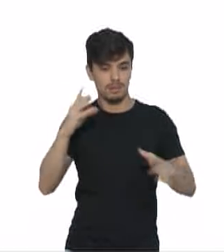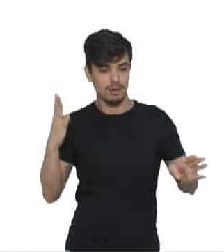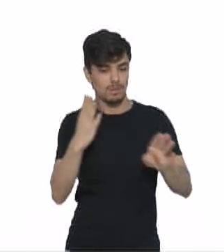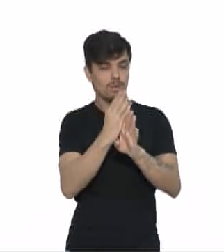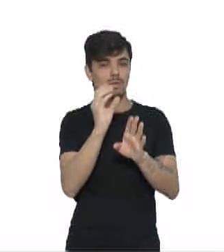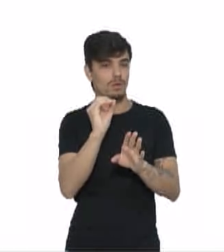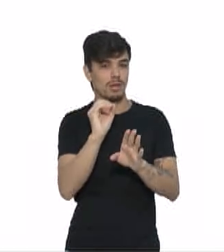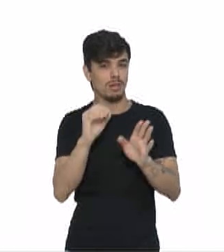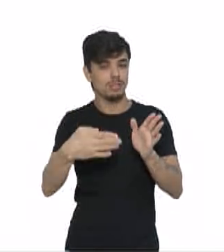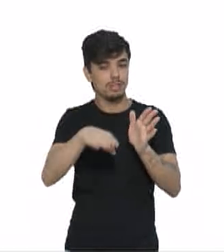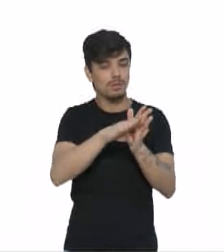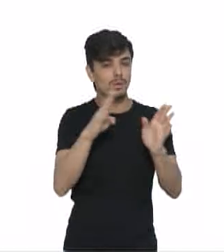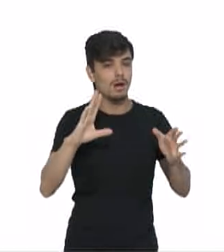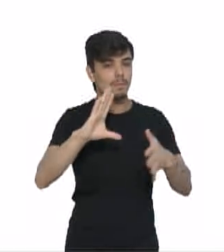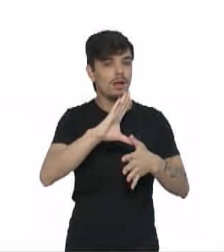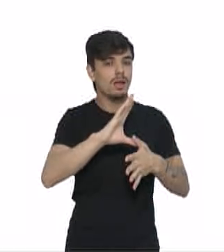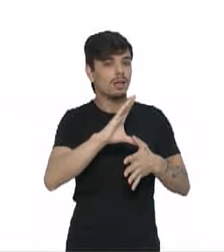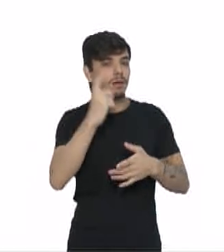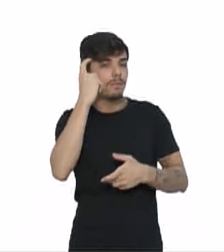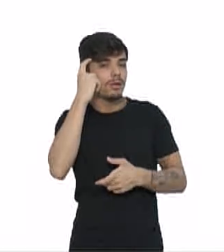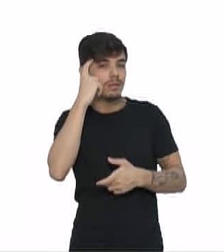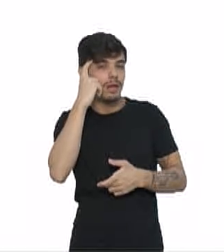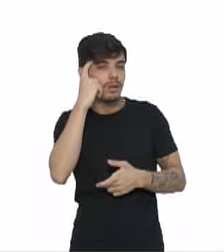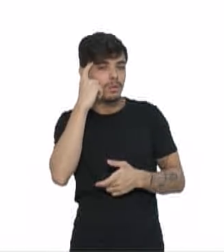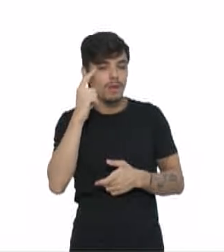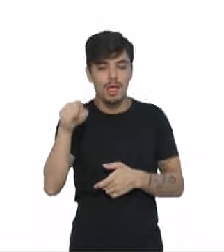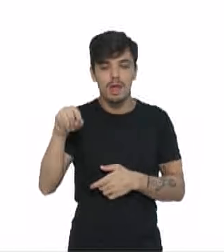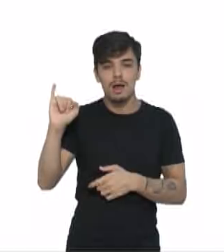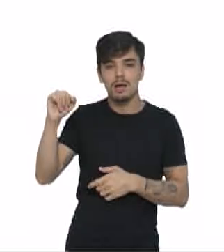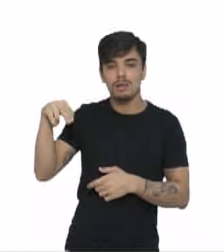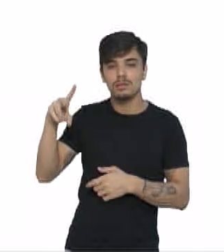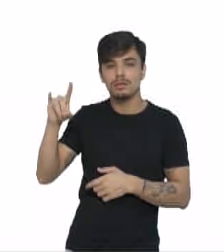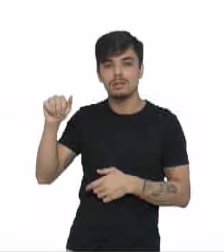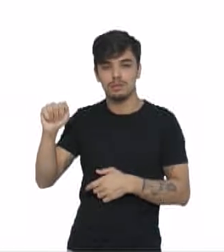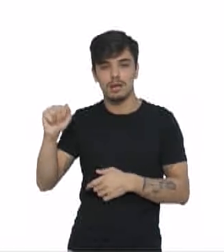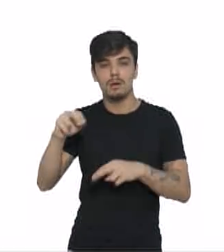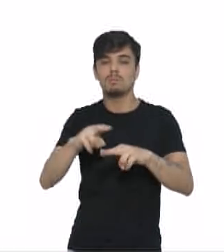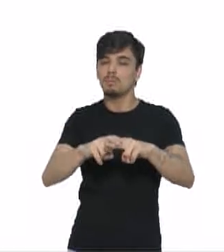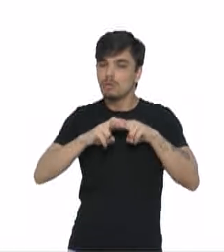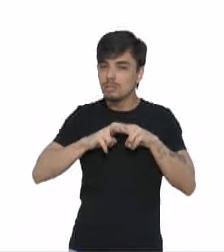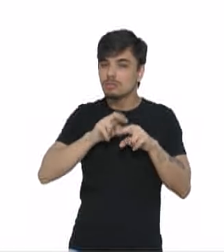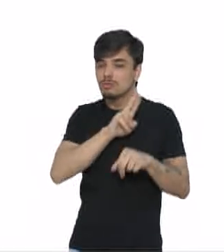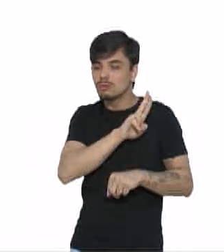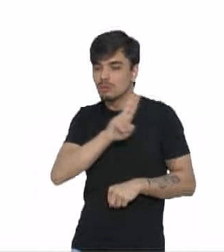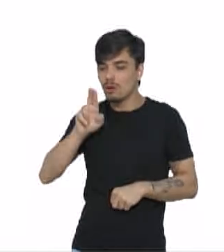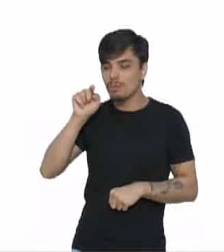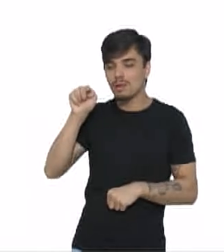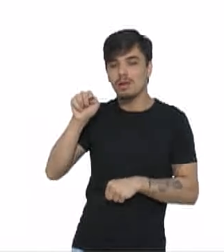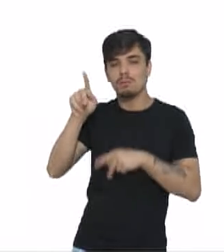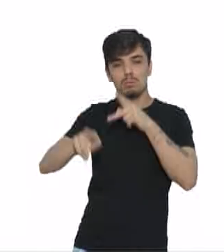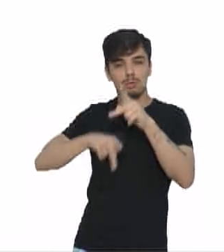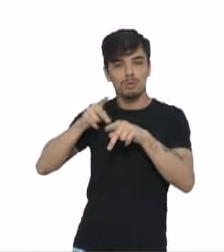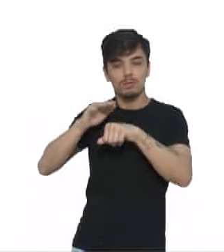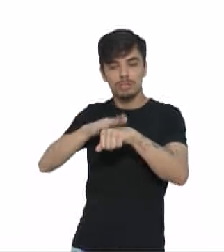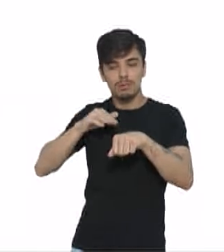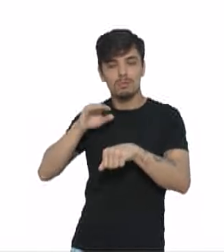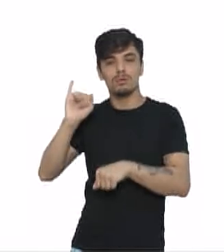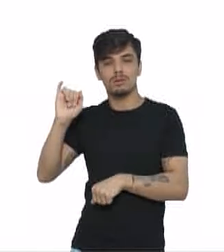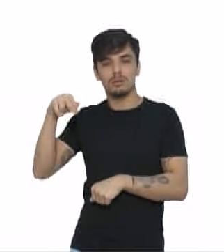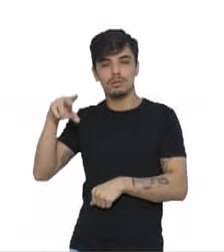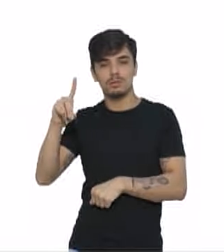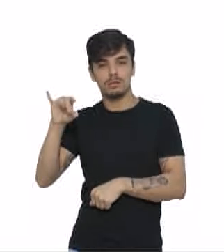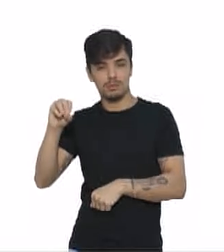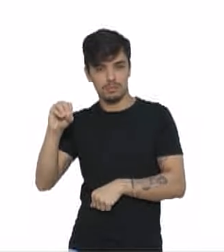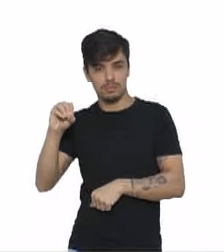Índias Orientais. Por isso, chamou os habitantes de índios. Sua esquadra buscava uma rota para o